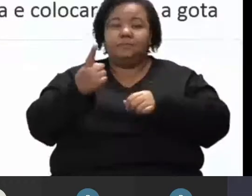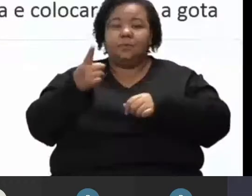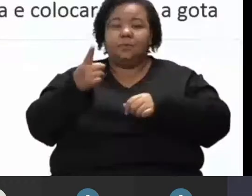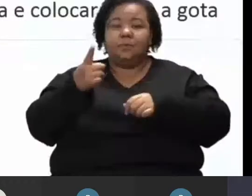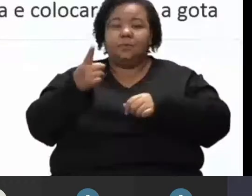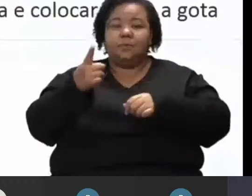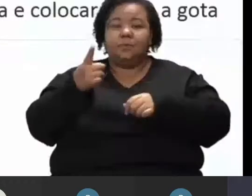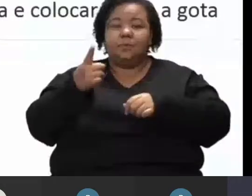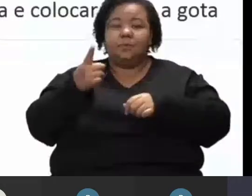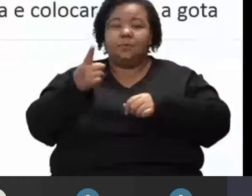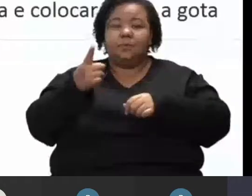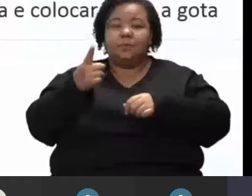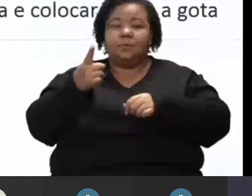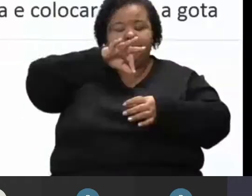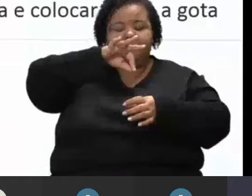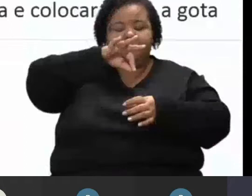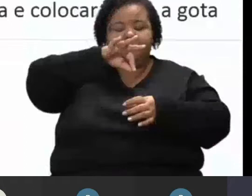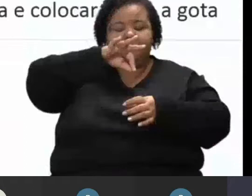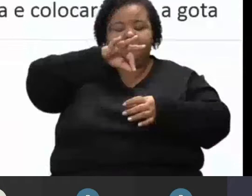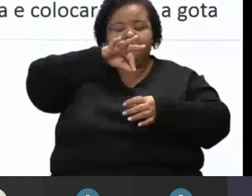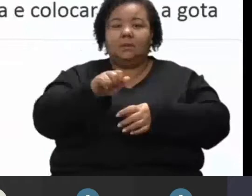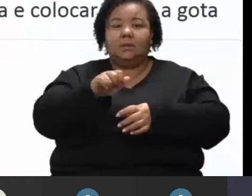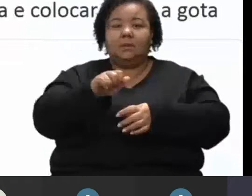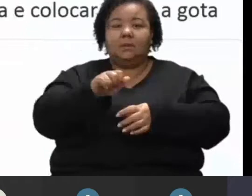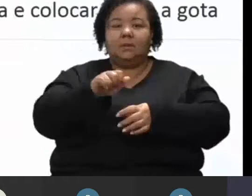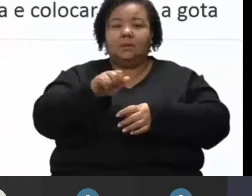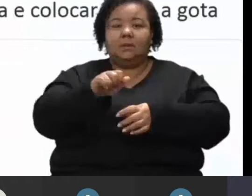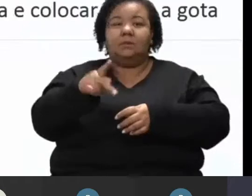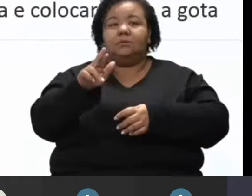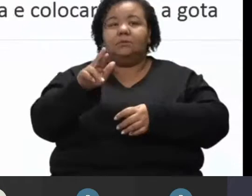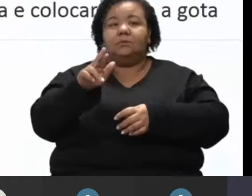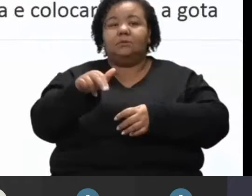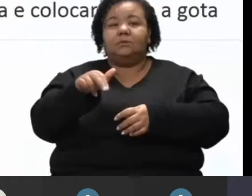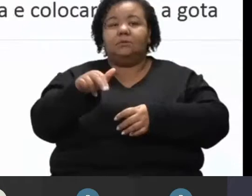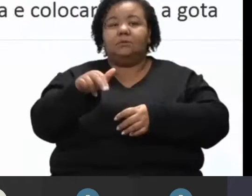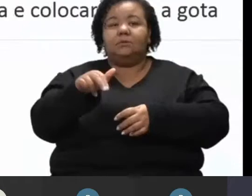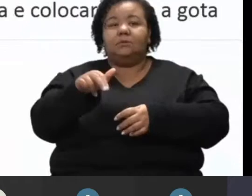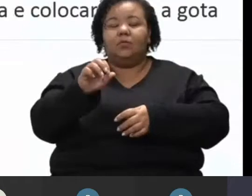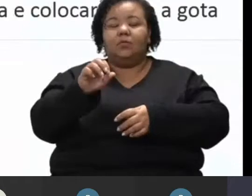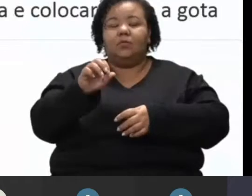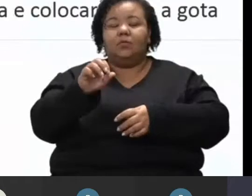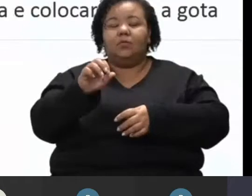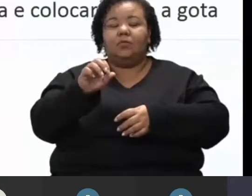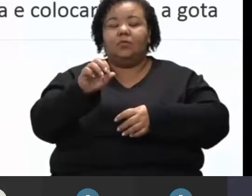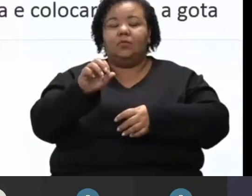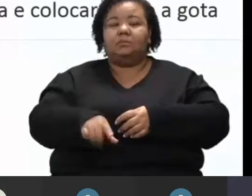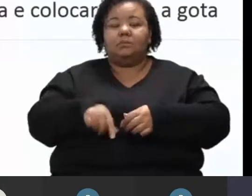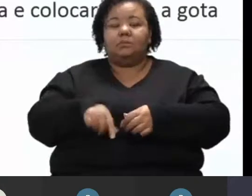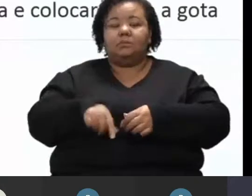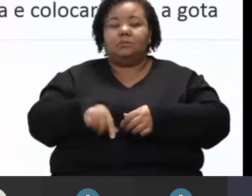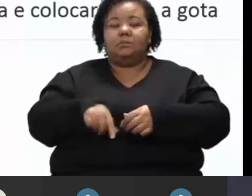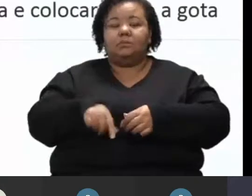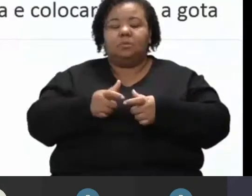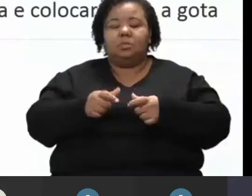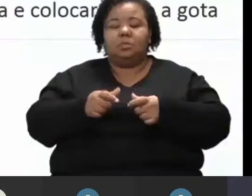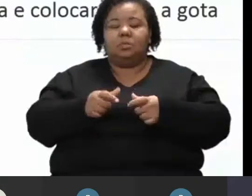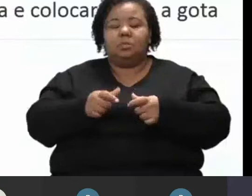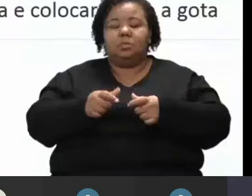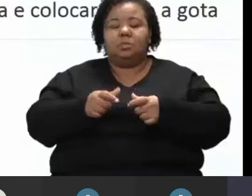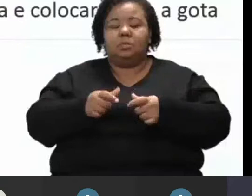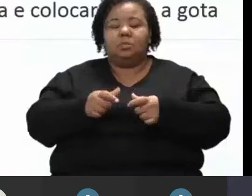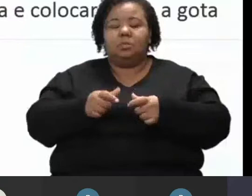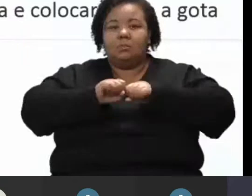lâmina e aí, então, colocar o seu fungo, a sua célula fúngica, para conseguir realizar um esfregaço, para conseguir espalhar, tá? E